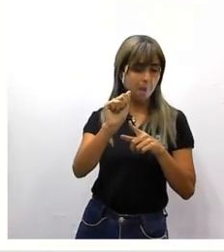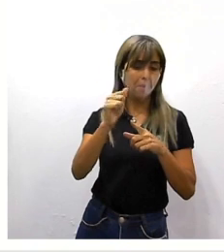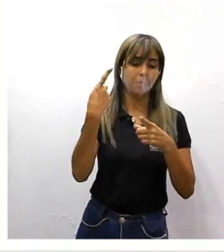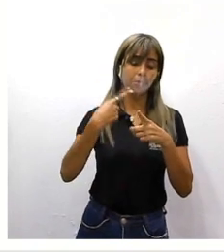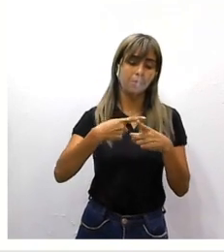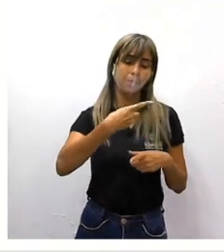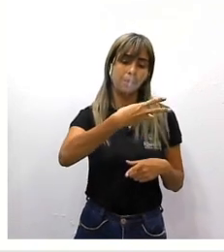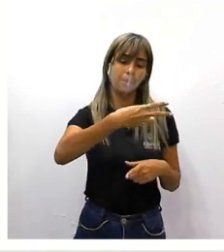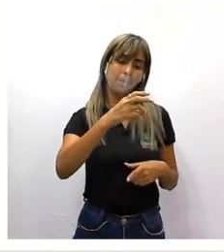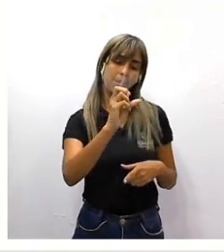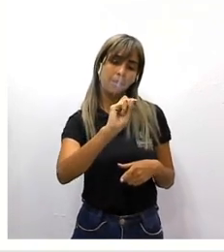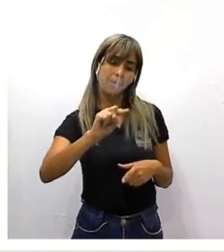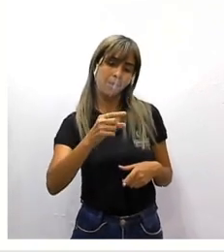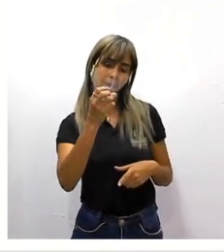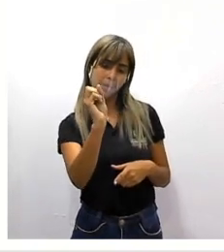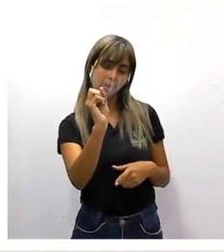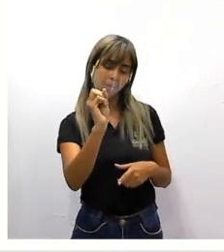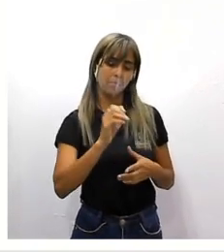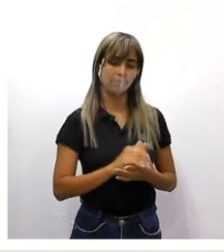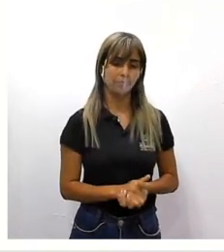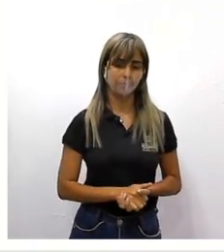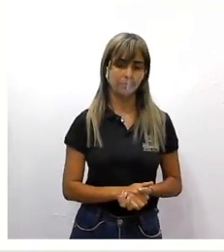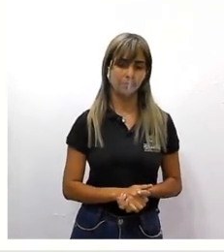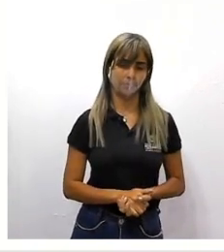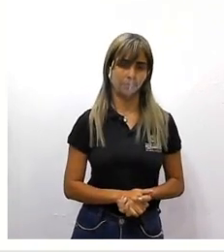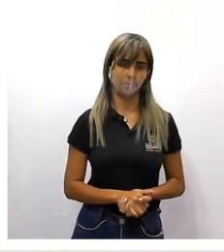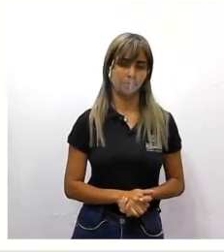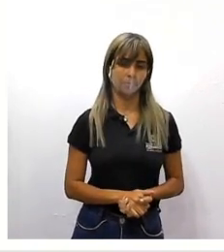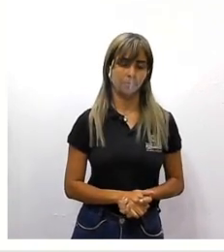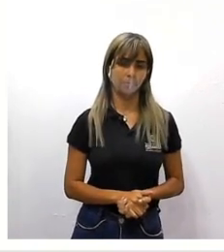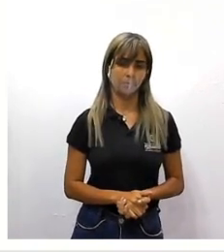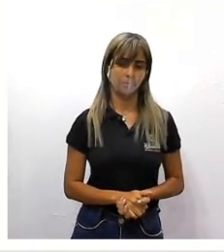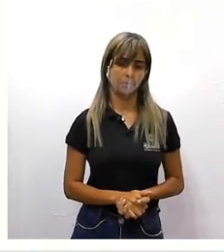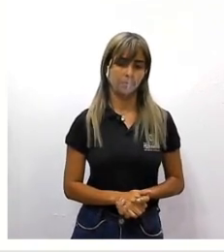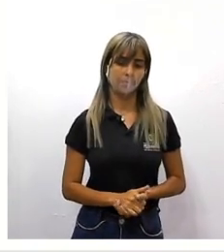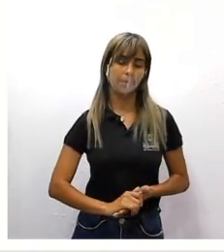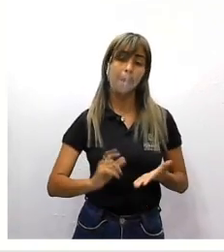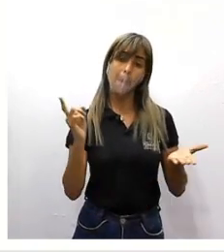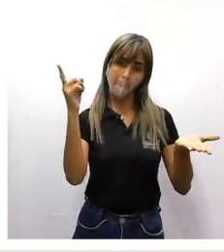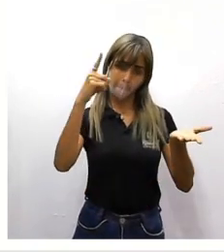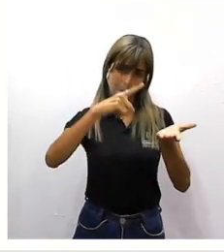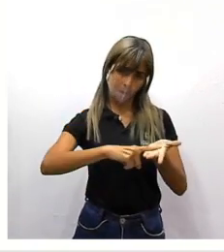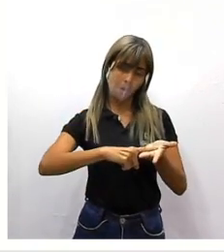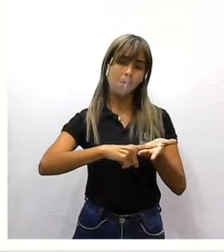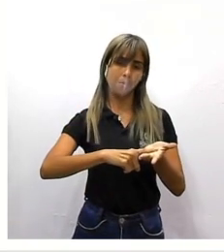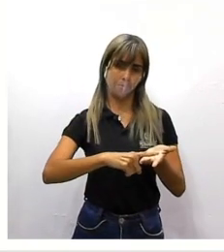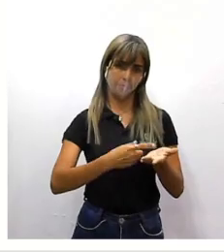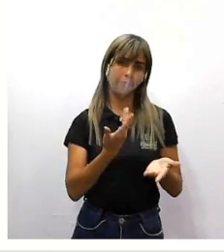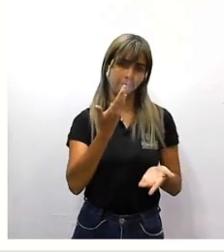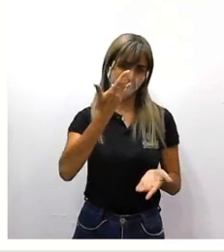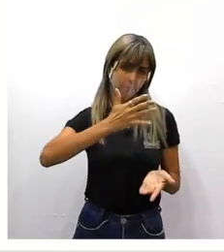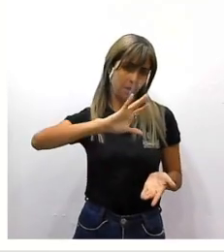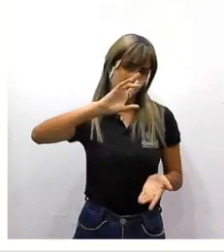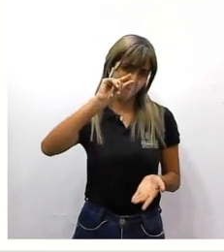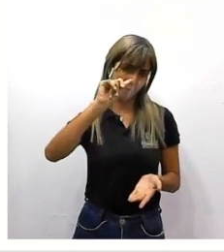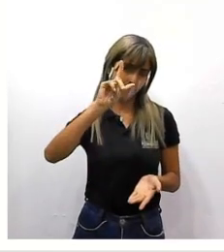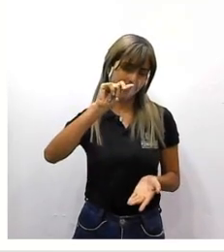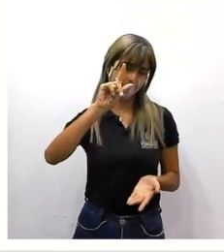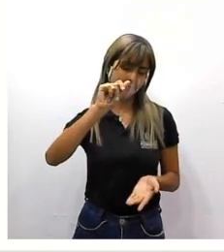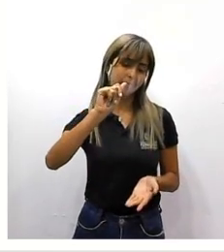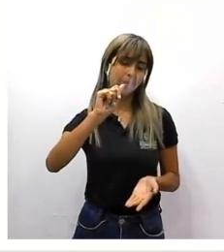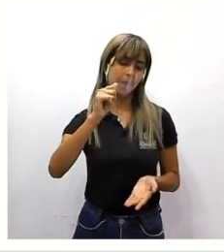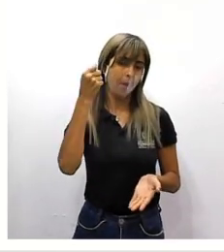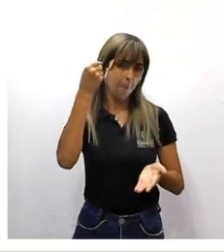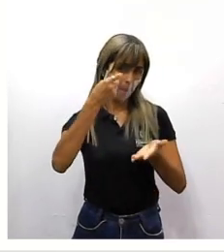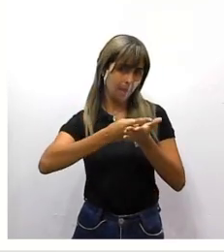R$3,60, R$4 e R$4,20. A melhor marca, nesse caso, o melhor preço, a quantidade que vai